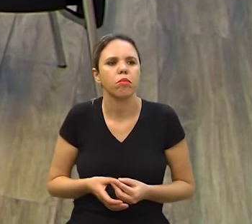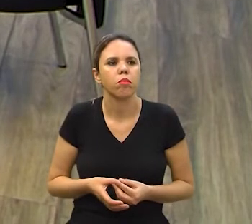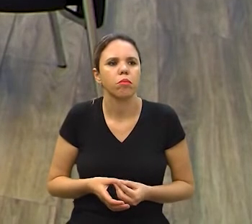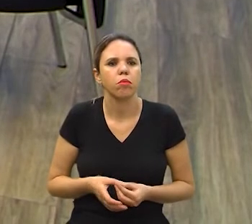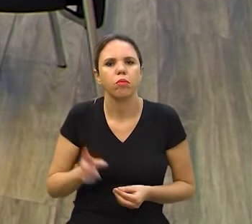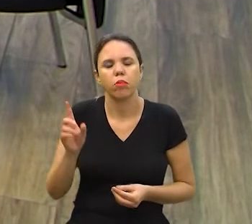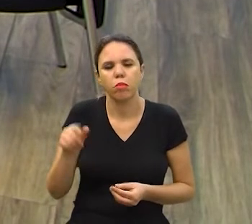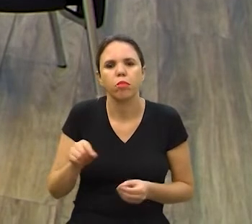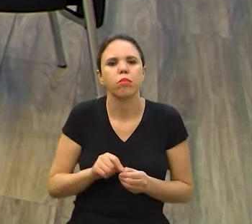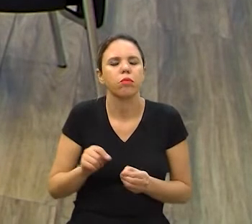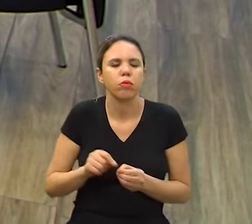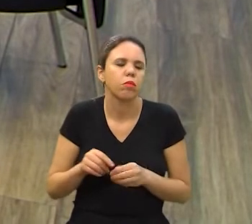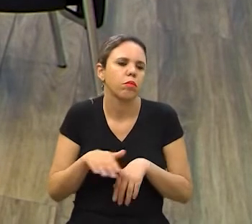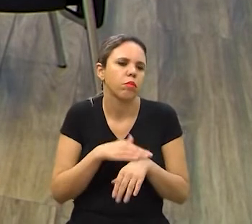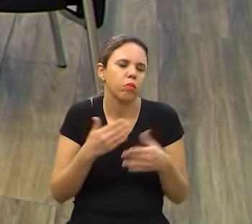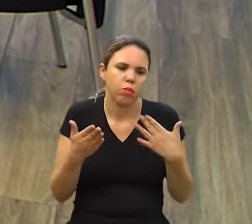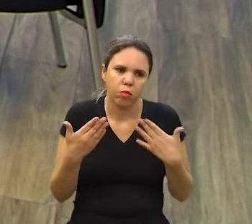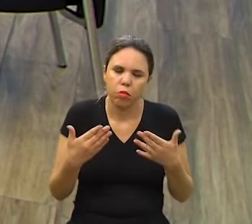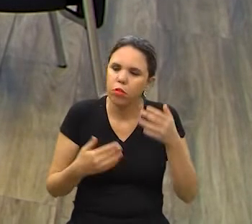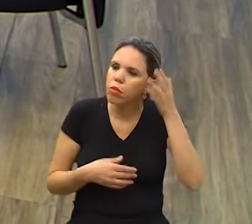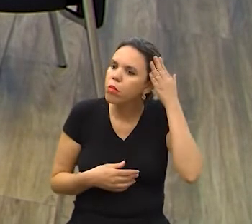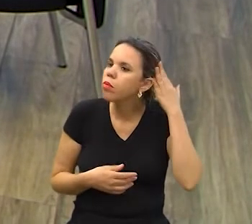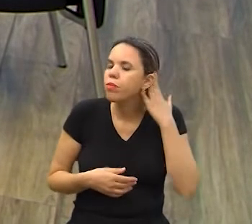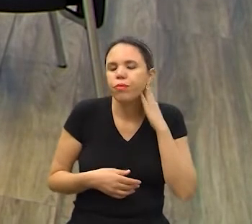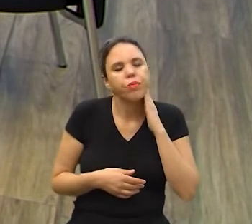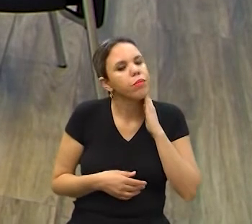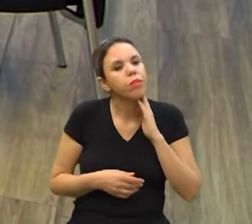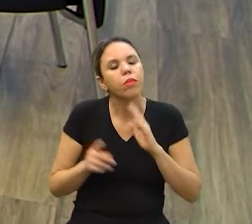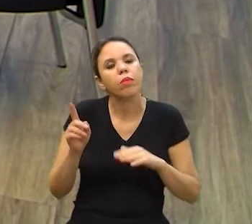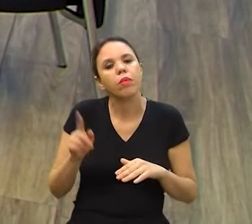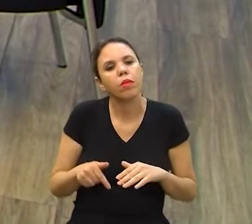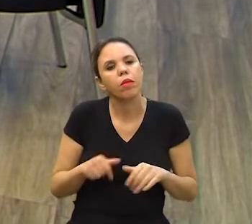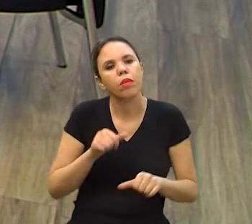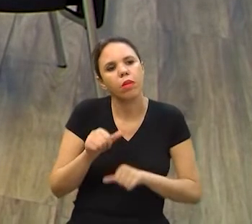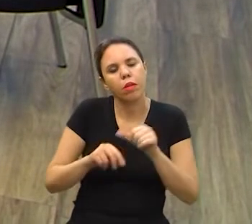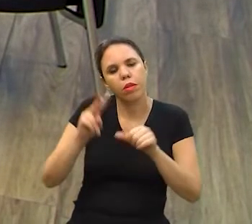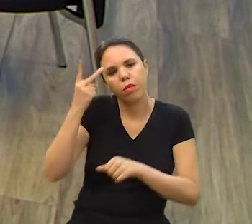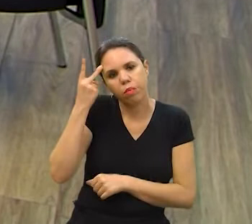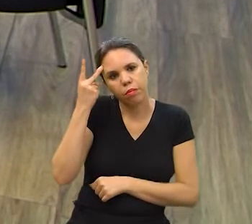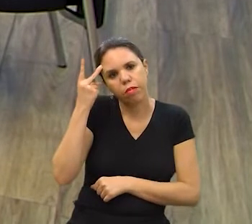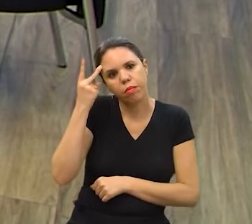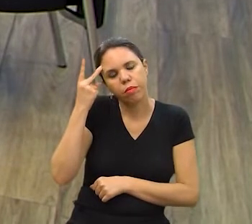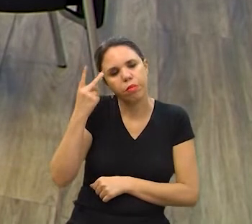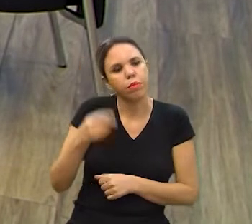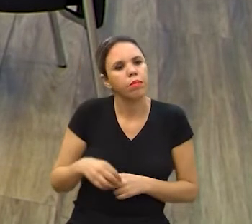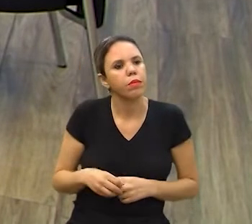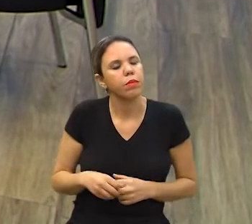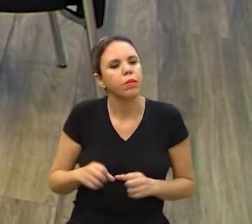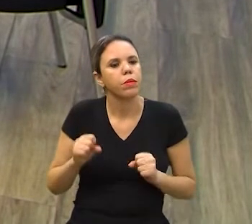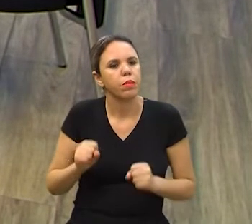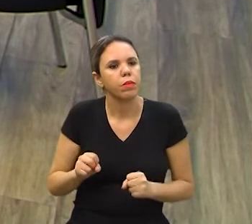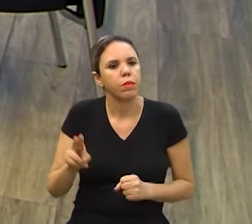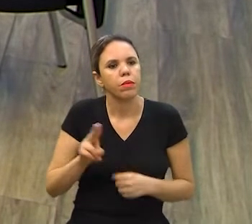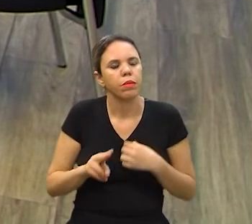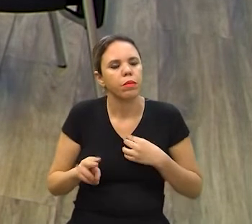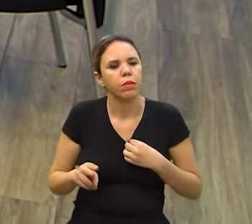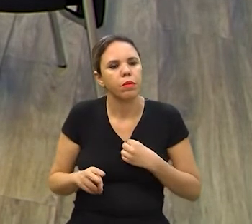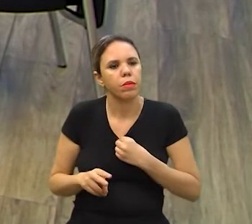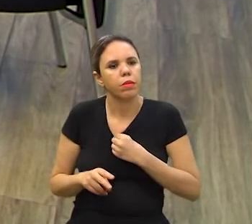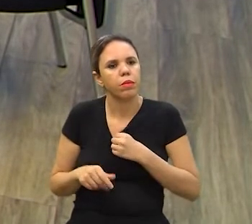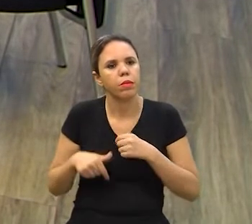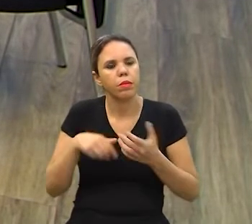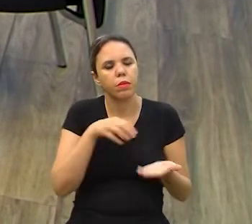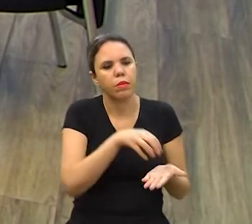skate? Então, isso é fazer uma conversa, né? Isso é quebrar esse padrão. E pode usar